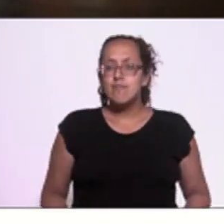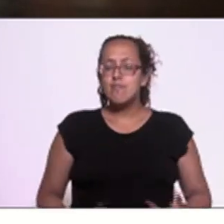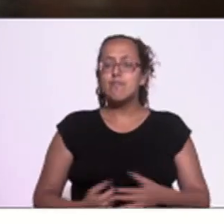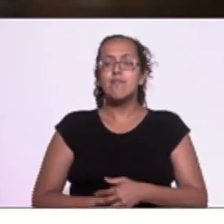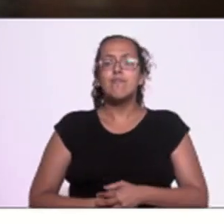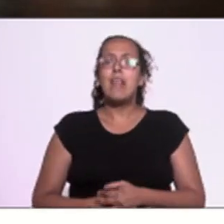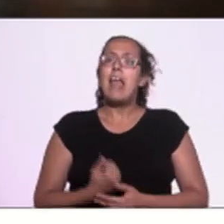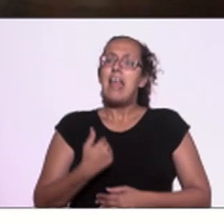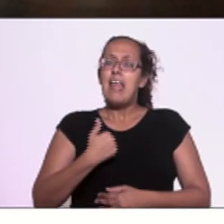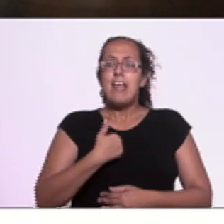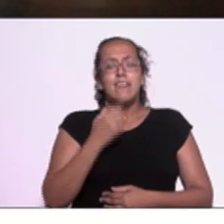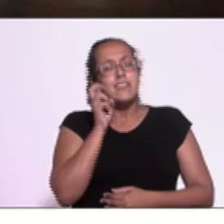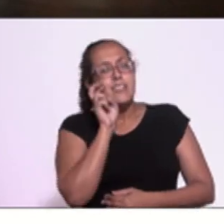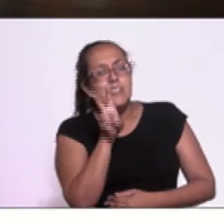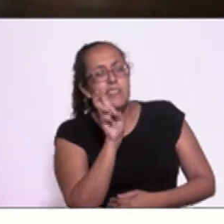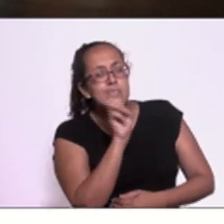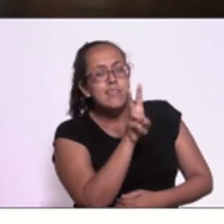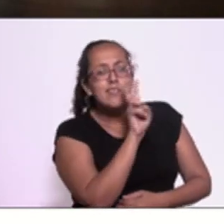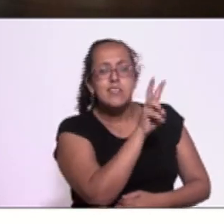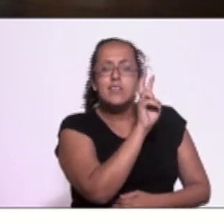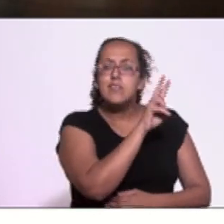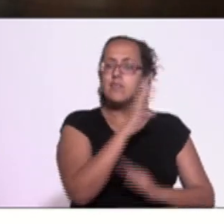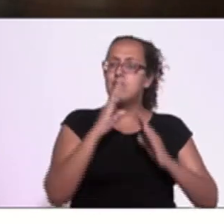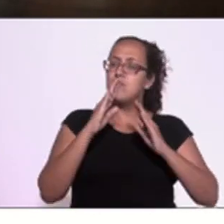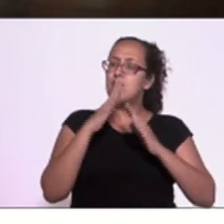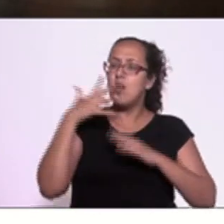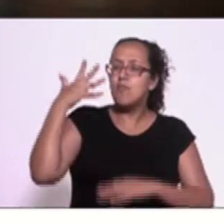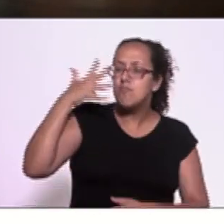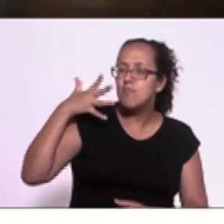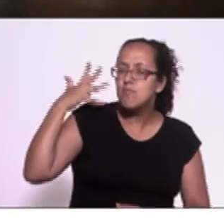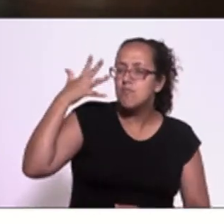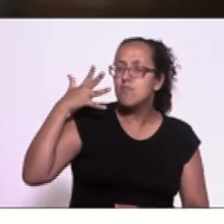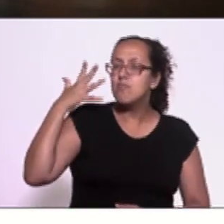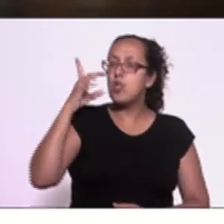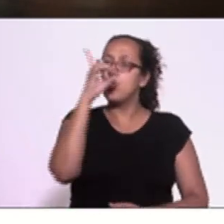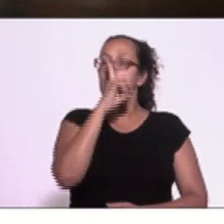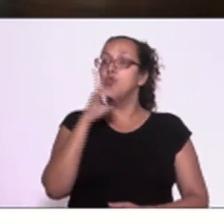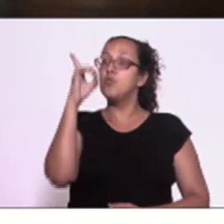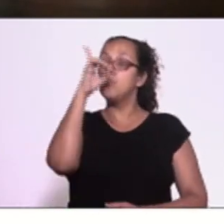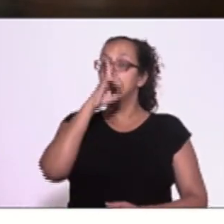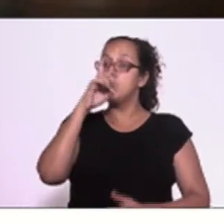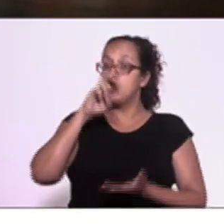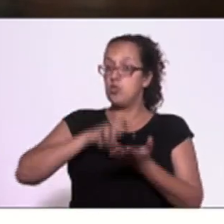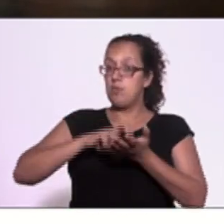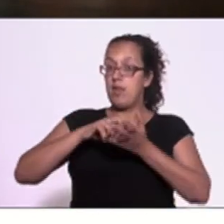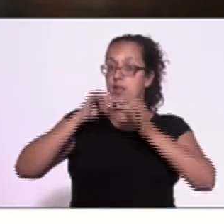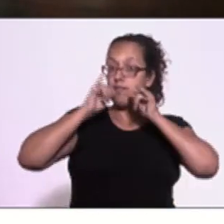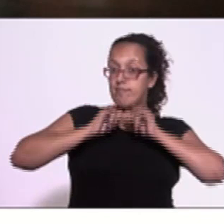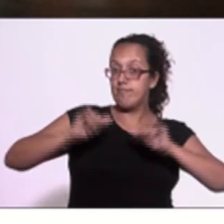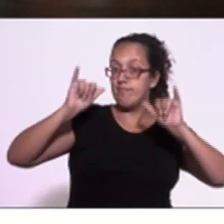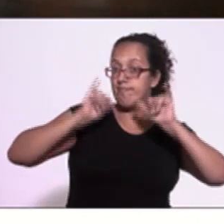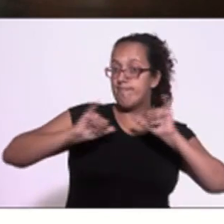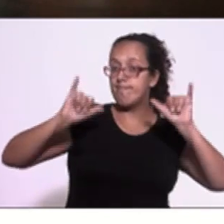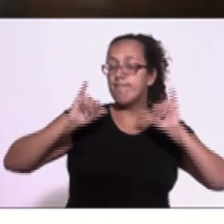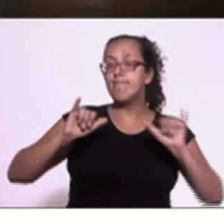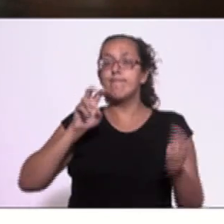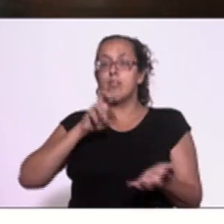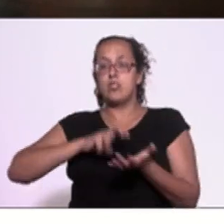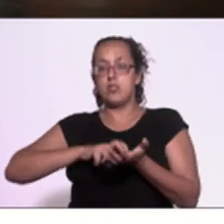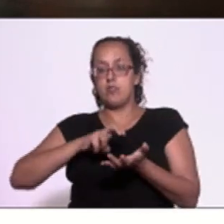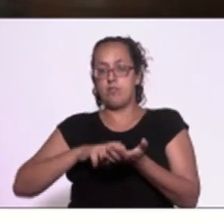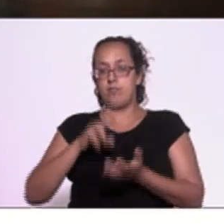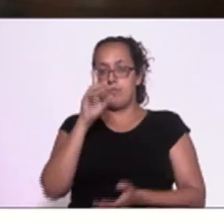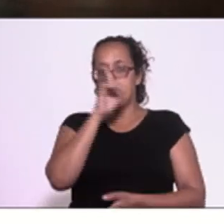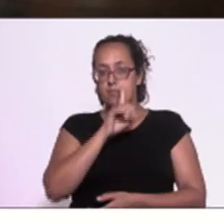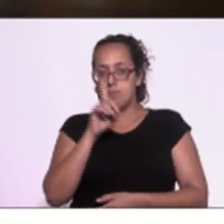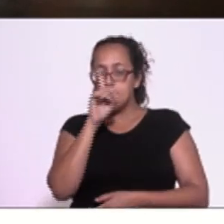prazer de acompanhá-lo nas cerimônias que ocorriam aos domingos pelas manhãs, denominadas prédicas dominicais,